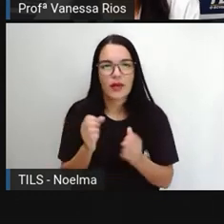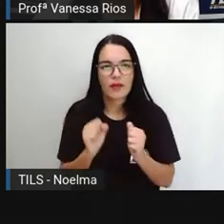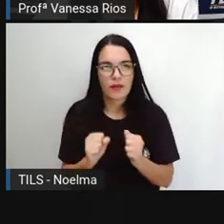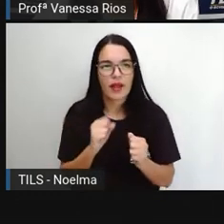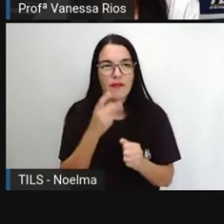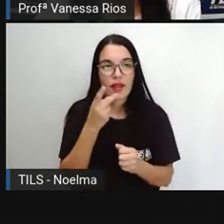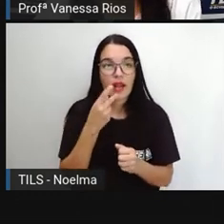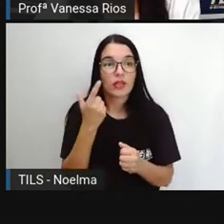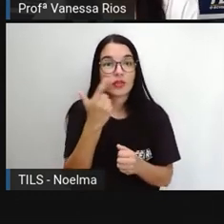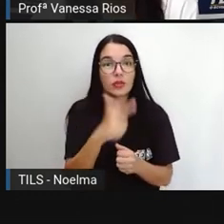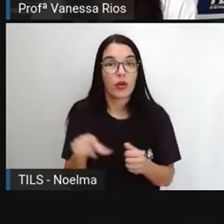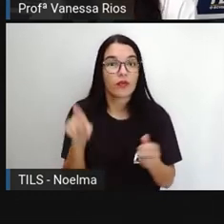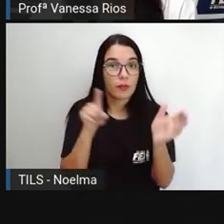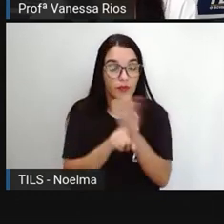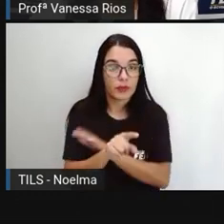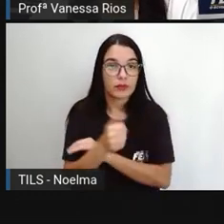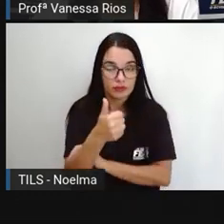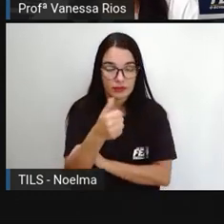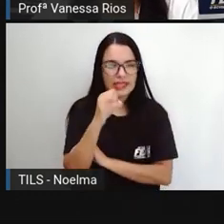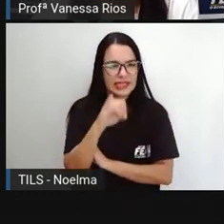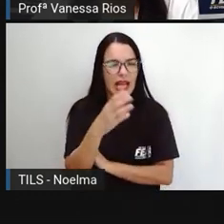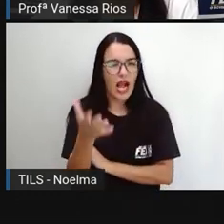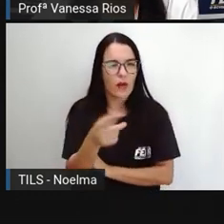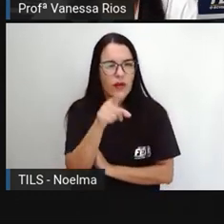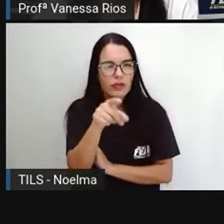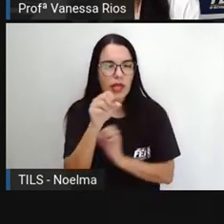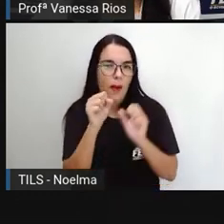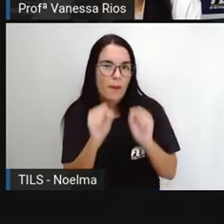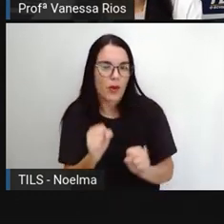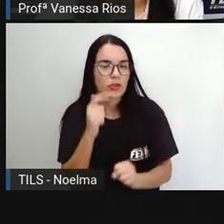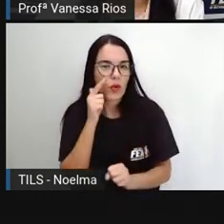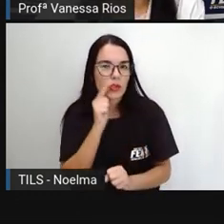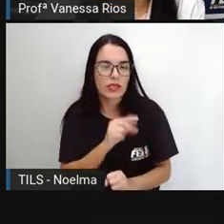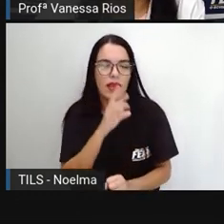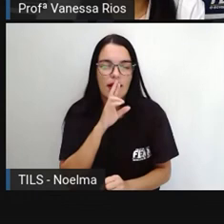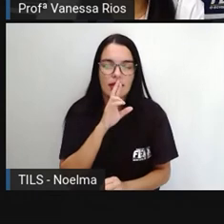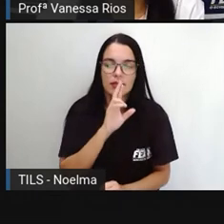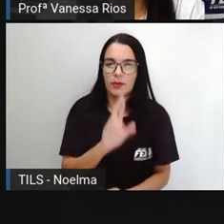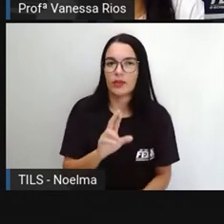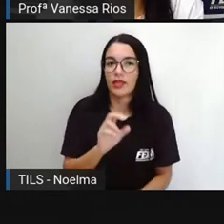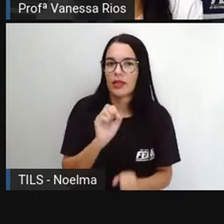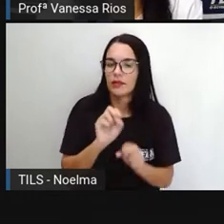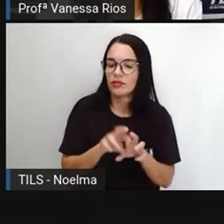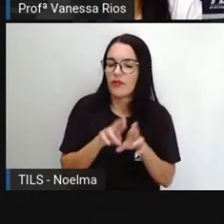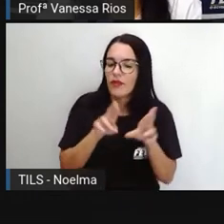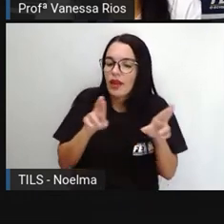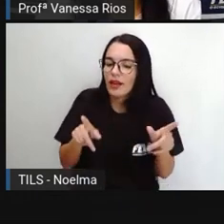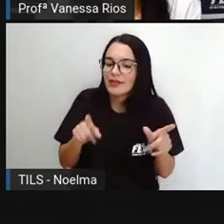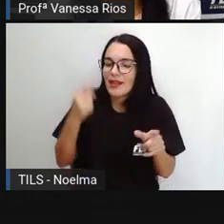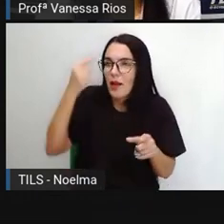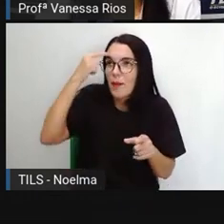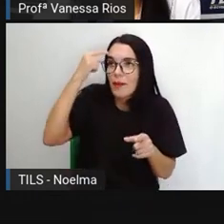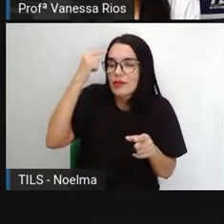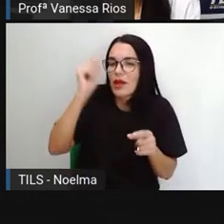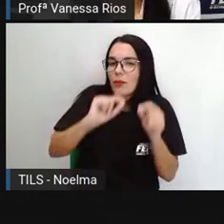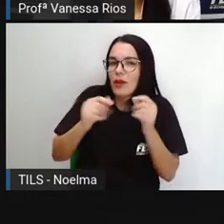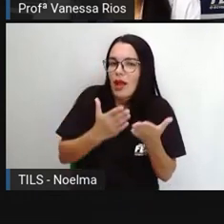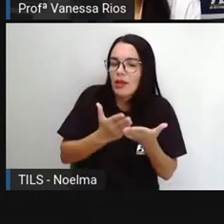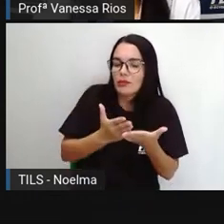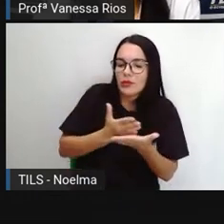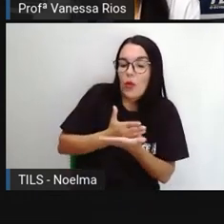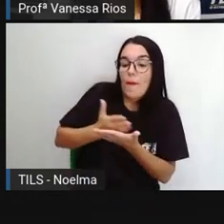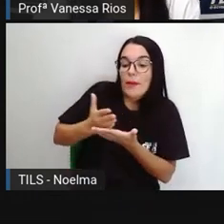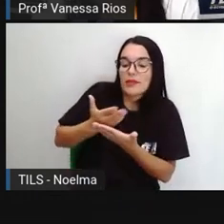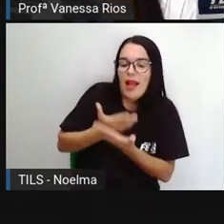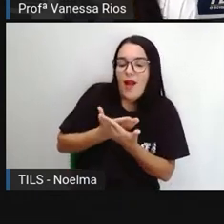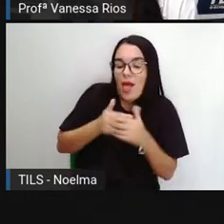as perguntas e a gente vai observar se agora, neste momento, as respostas são diferentes do que vocês pensaram ou se